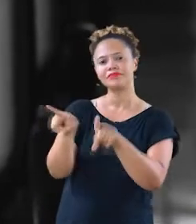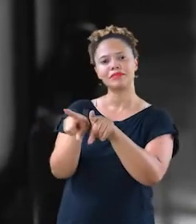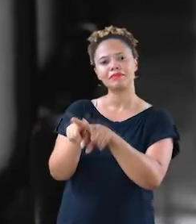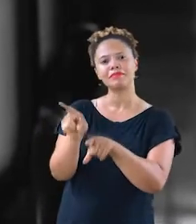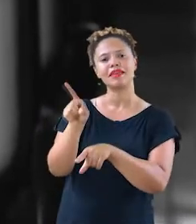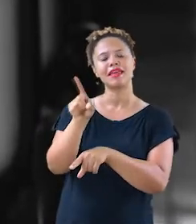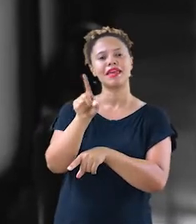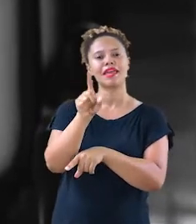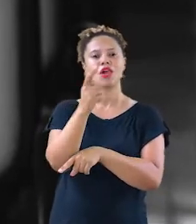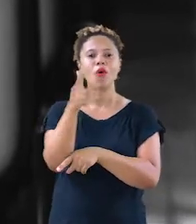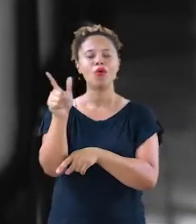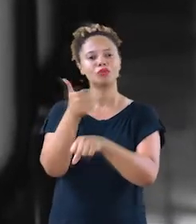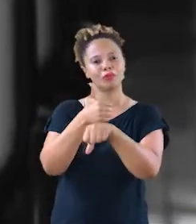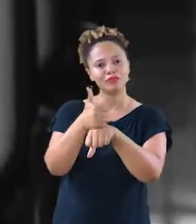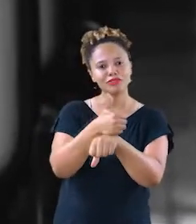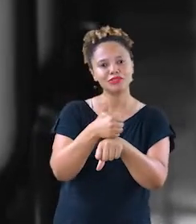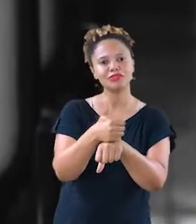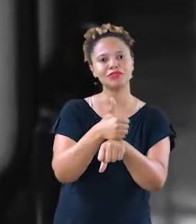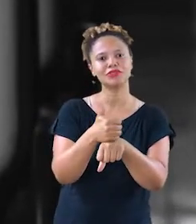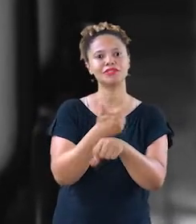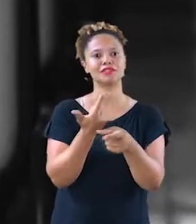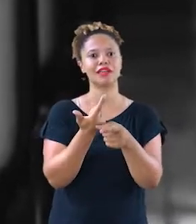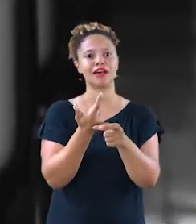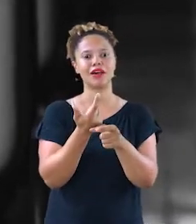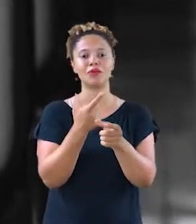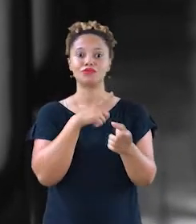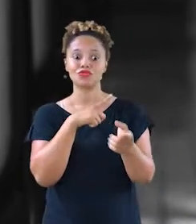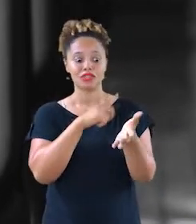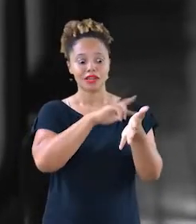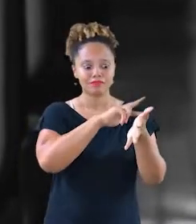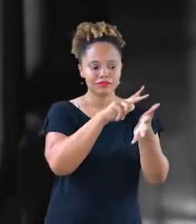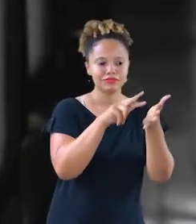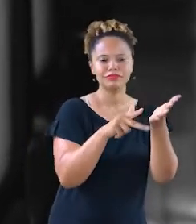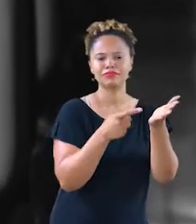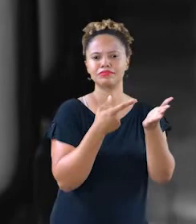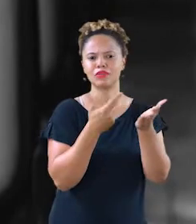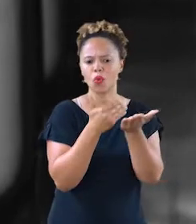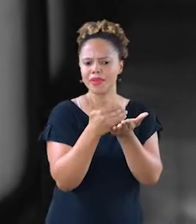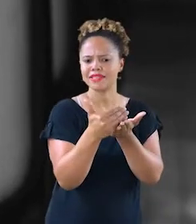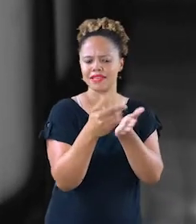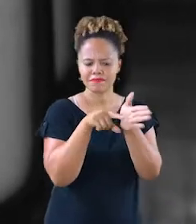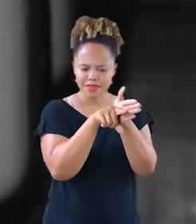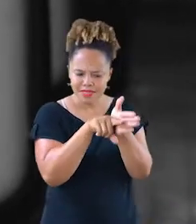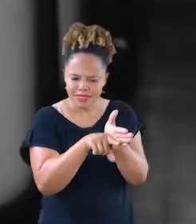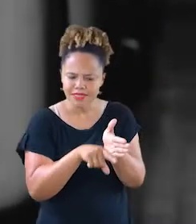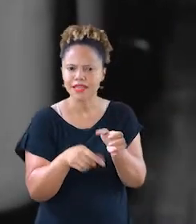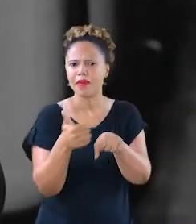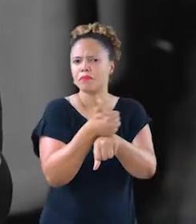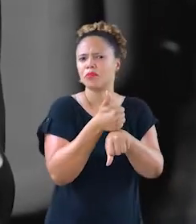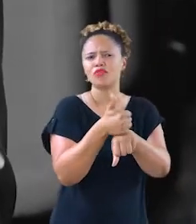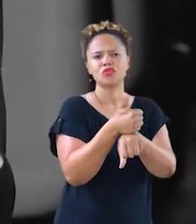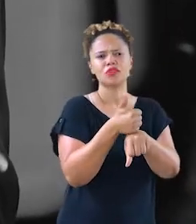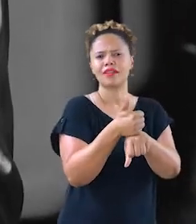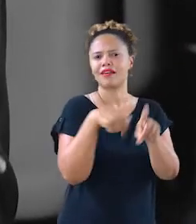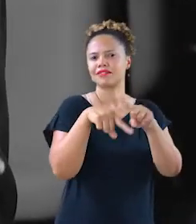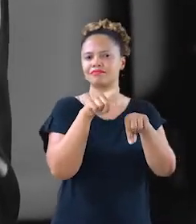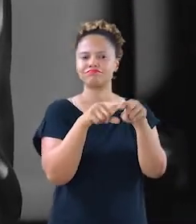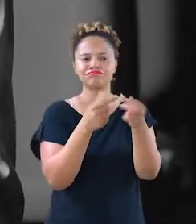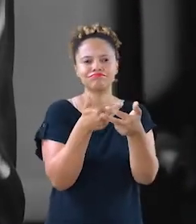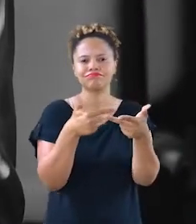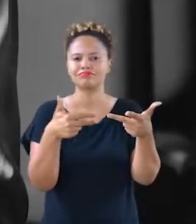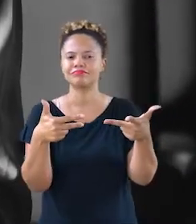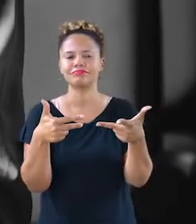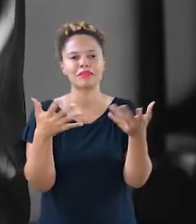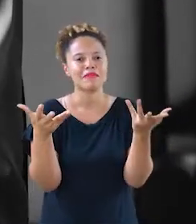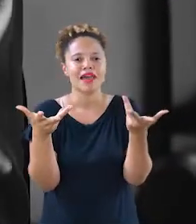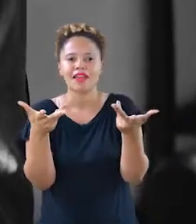gravações e tira, aí descobre quem tá tocando, aí pô, Altamiro Carrilho, aí vai pesquisar quem é Altamiro Carrilho. Aí conhece um outro, aí em Tatuí também foi legal, que eu também comecei a conhecer o